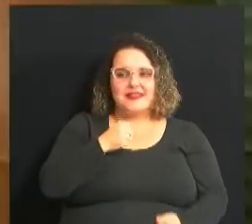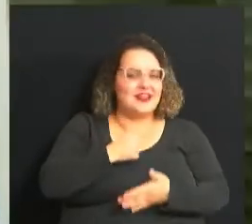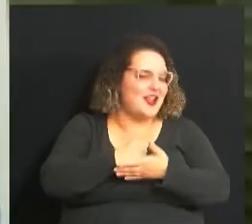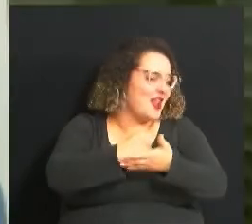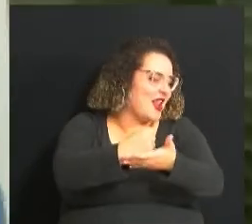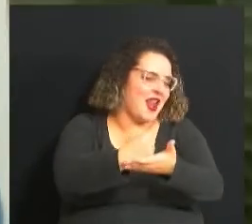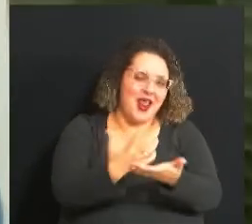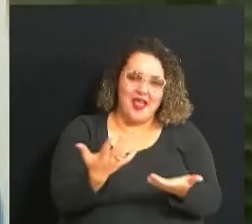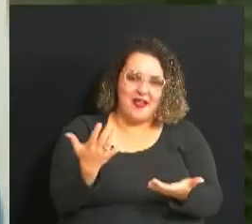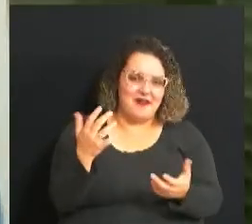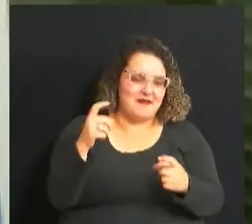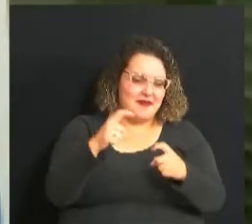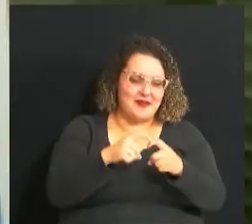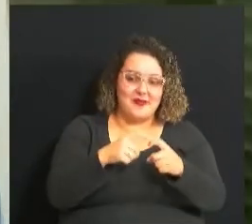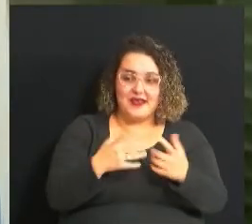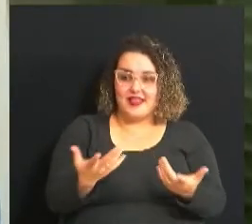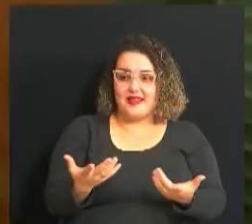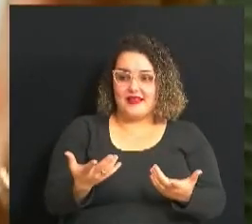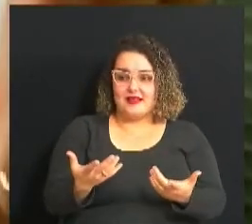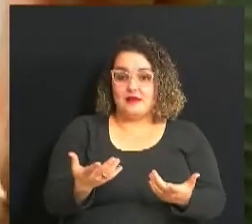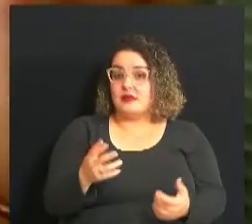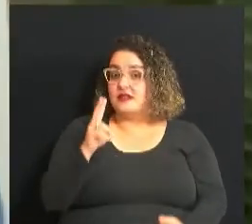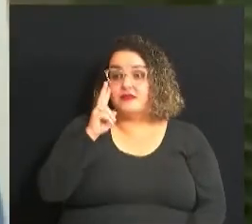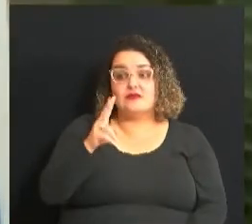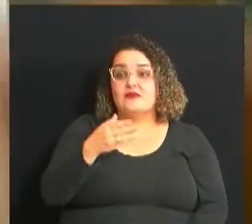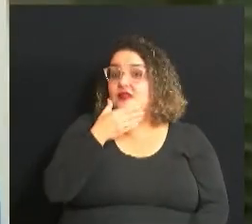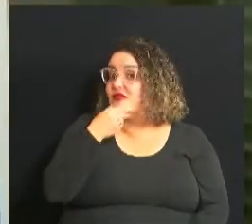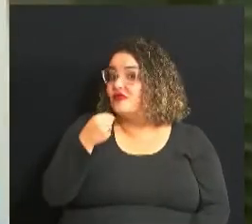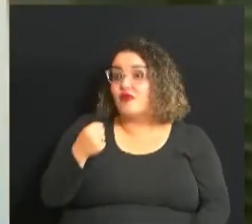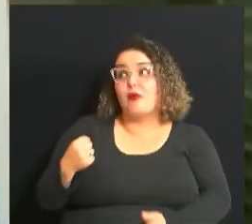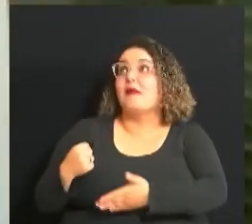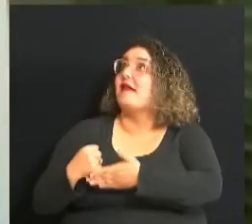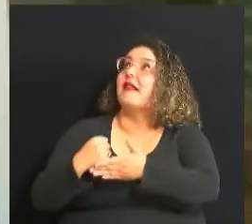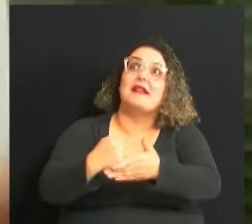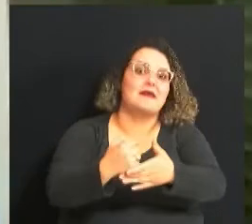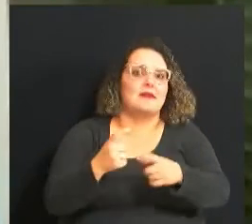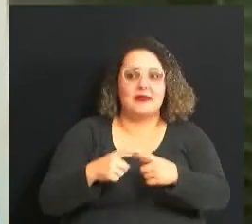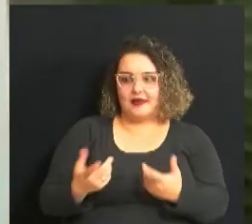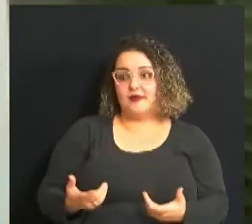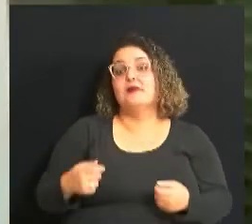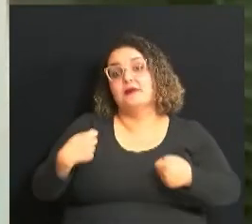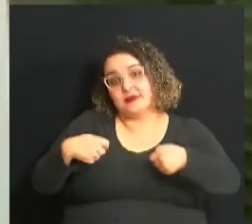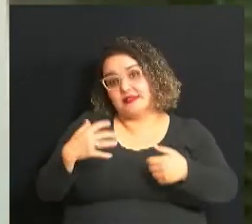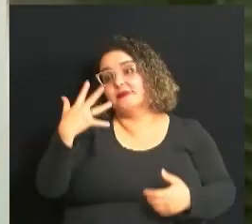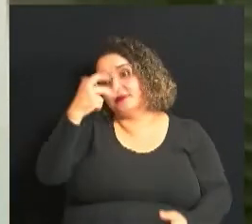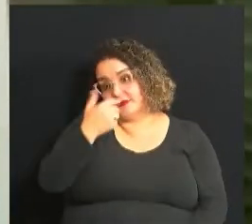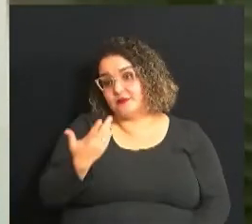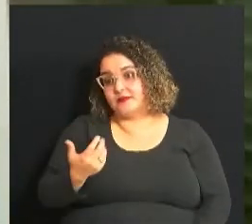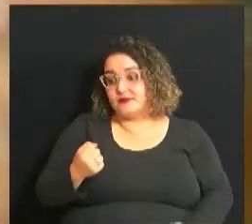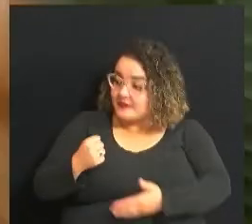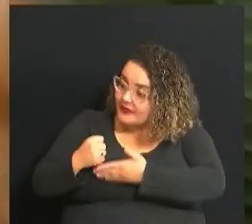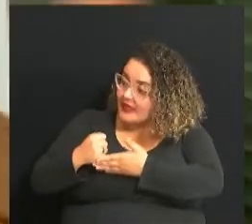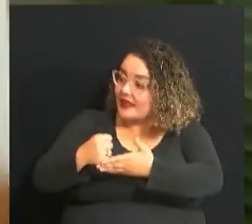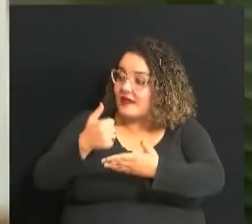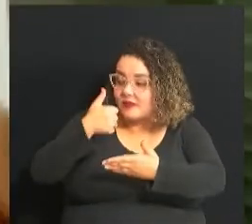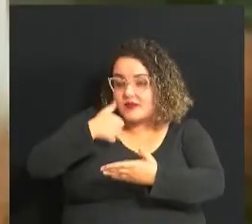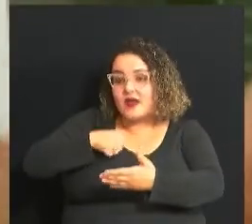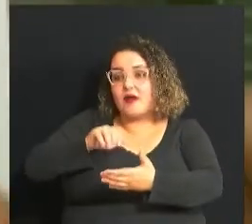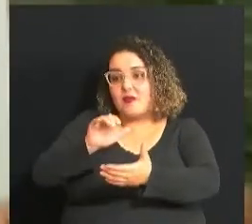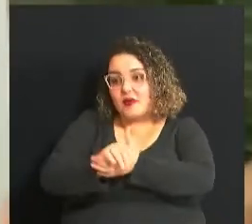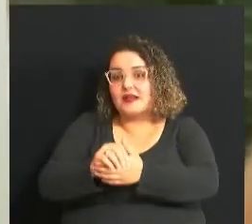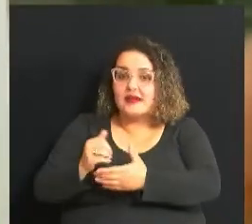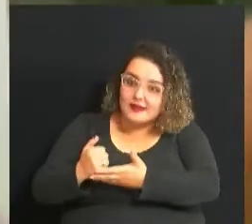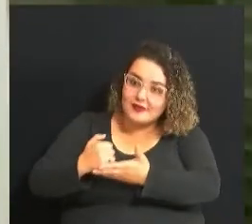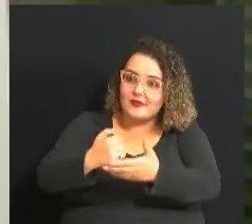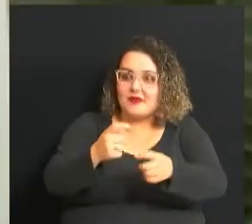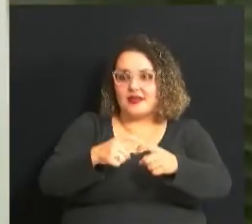lindo. Só que eu não vejo homem fazer isso nunca, né? E que deveria ser bonito também, né? Vou levar minha mulher ao médico. Eu nunca escutei isso, né? Mas da mulher